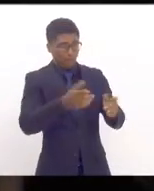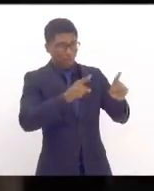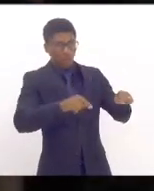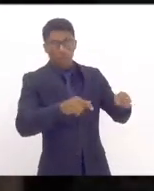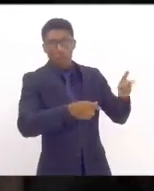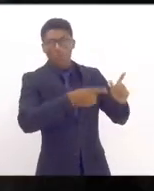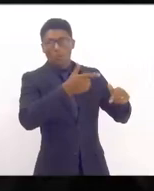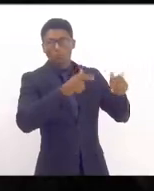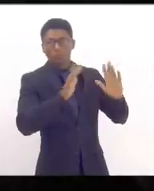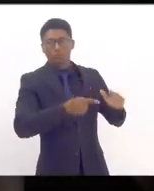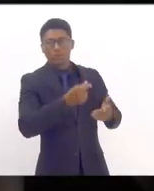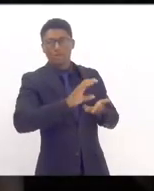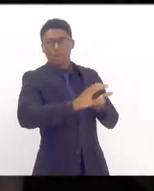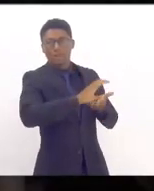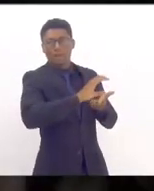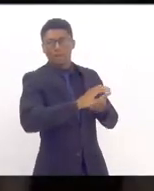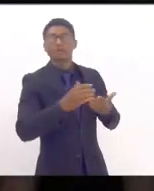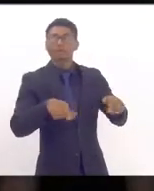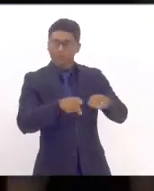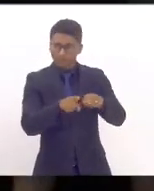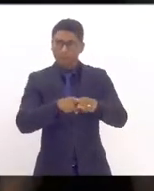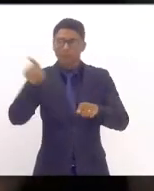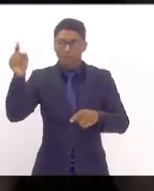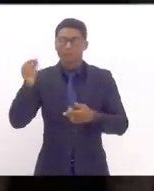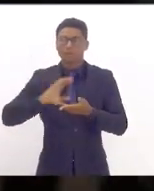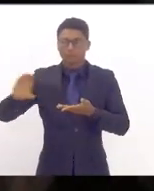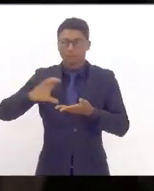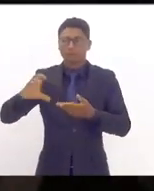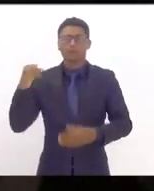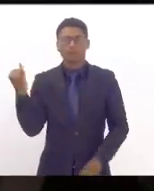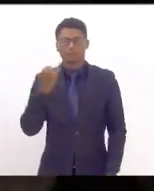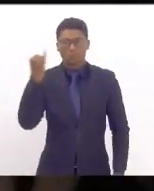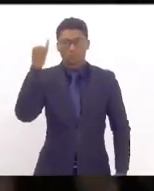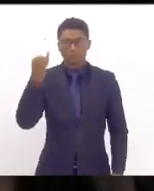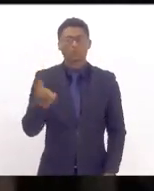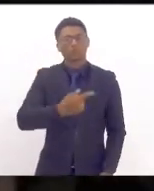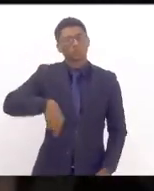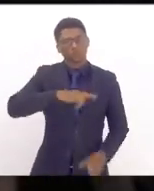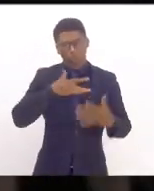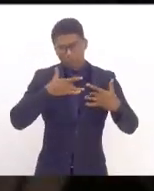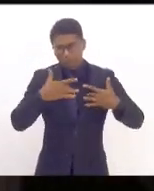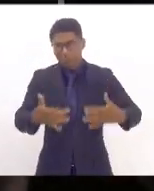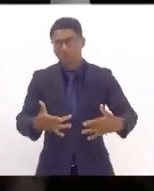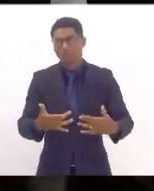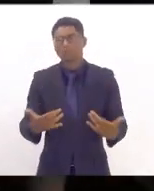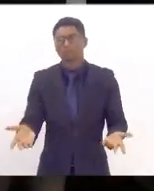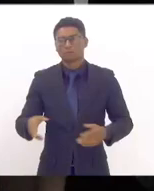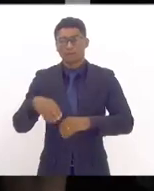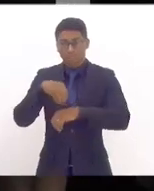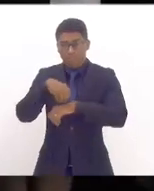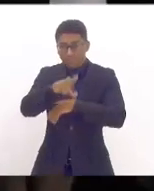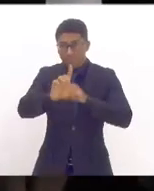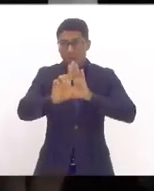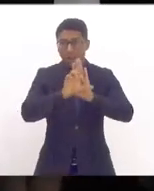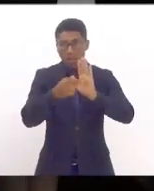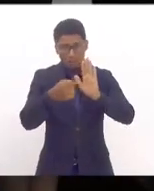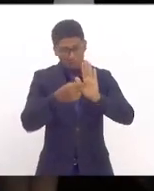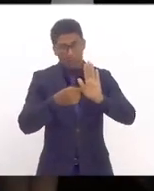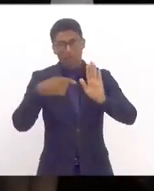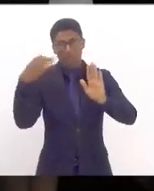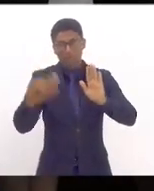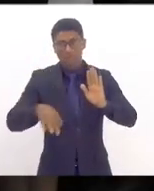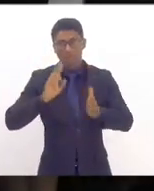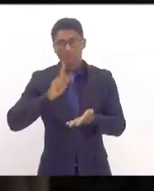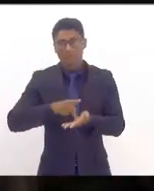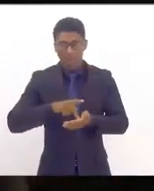é importante tem a nossa solidariedade Vamos trabalhar para que essa indicação Legislativa de fato Se transforme num projeto